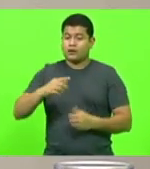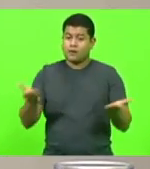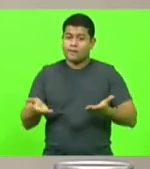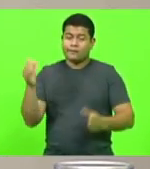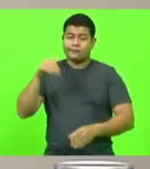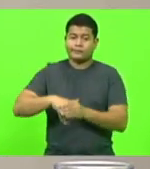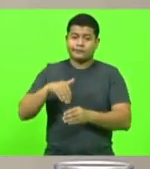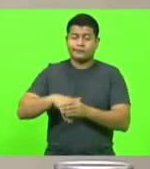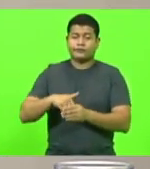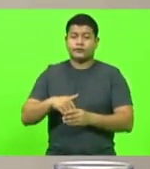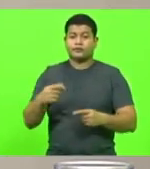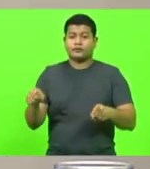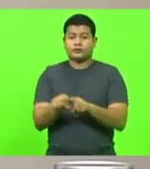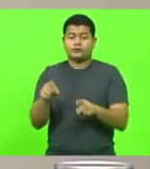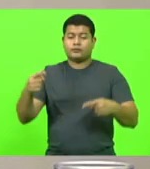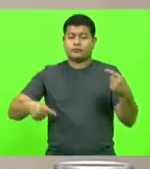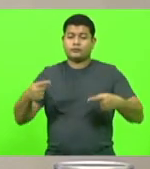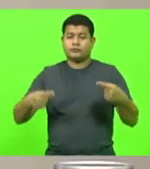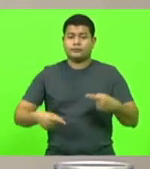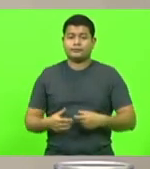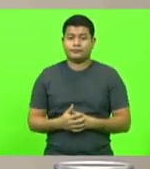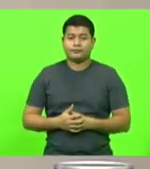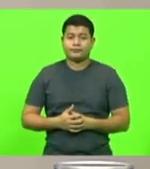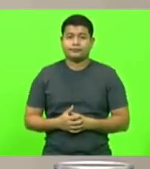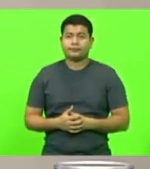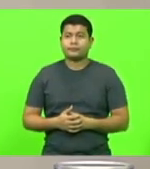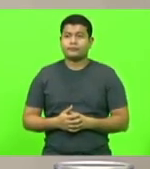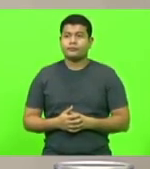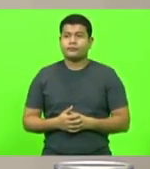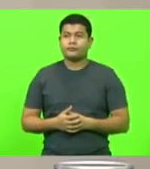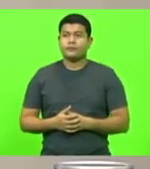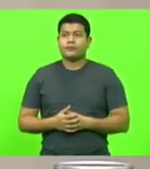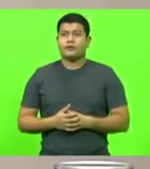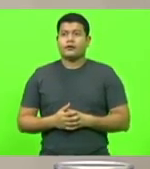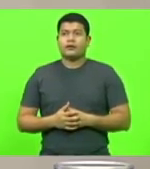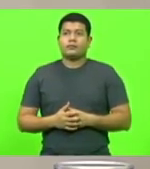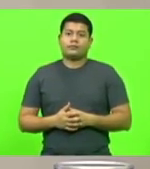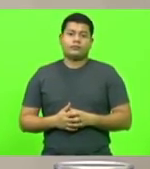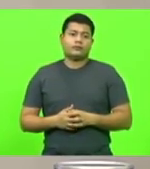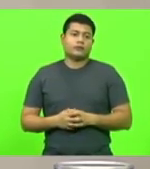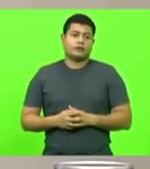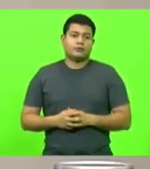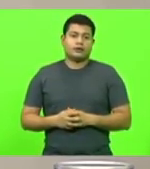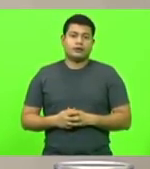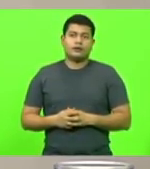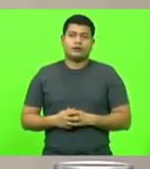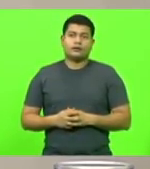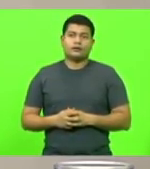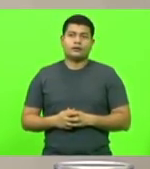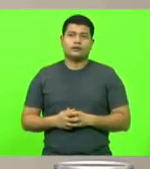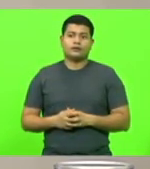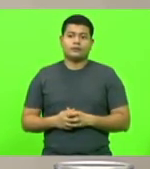discussão e votação. Desculpa, presidente, quais são os projetos?